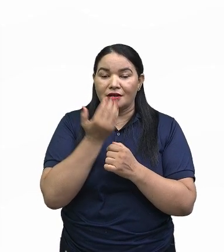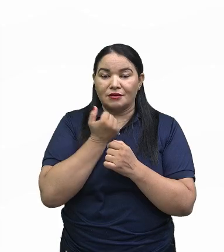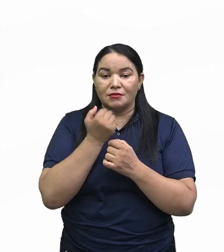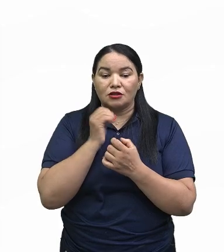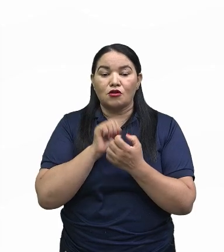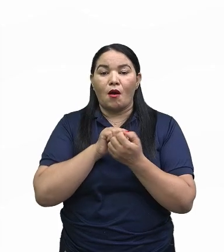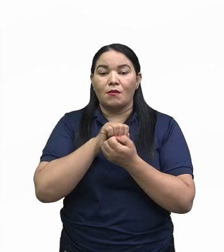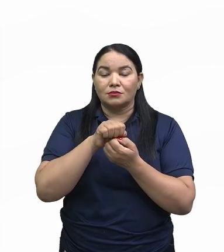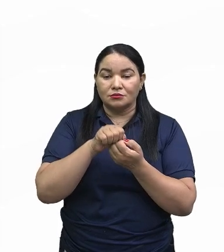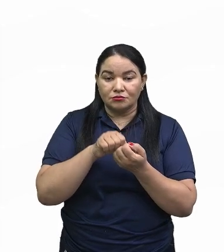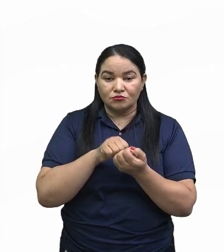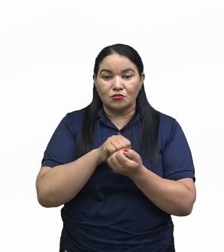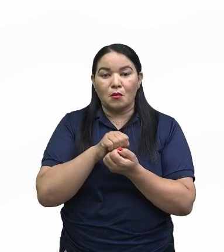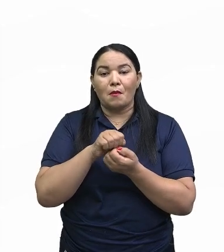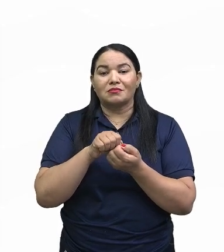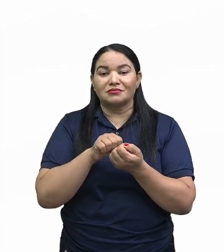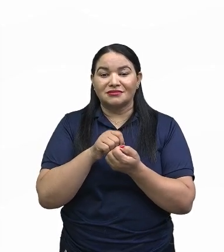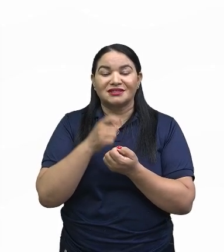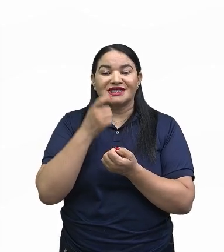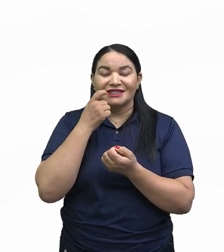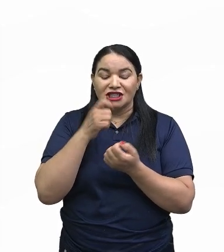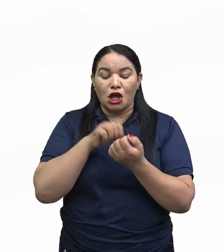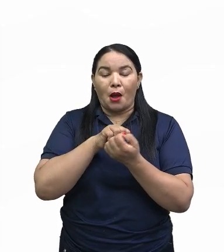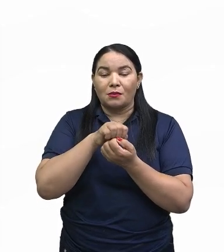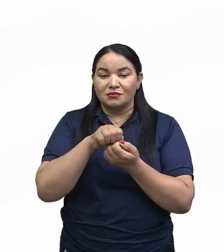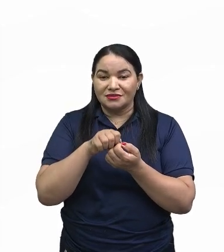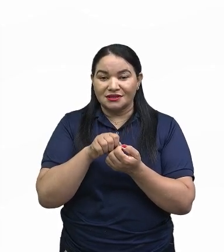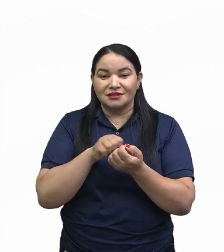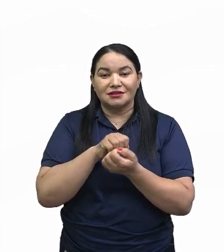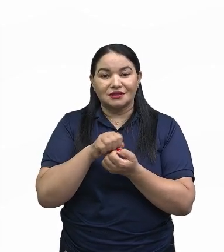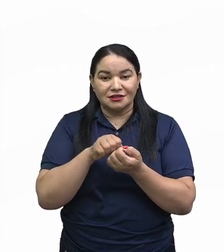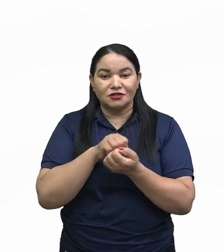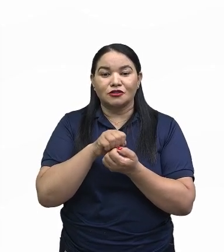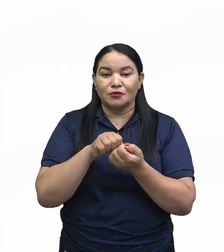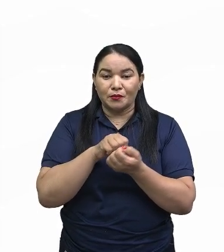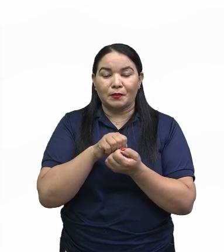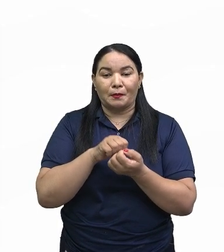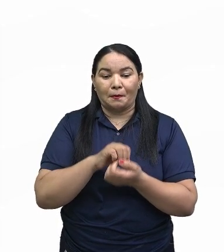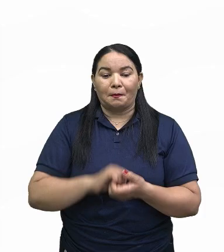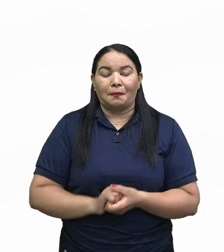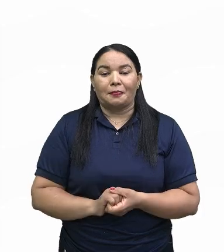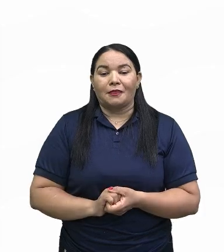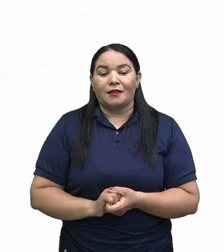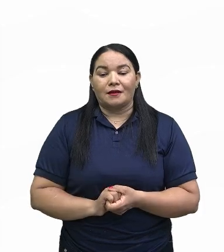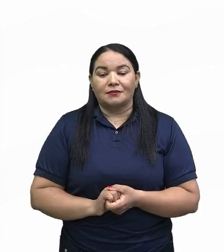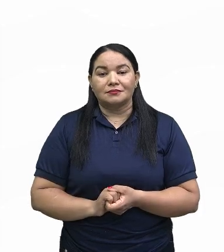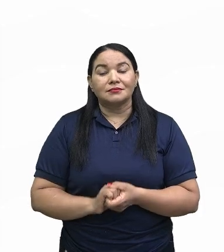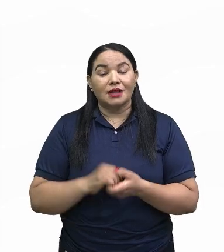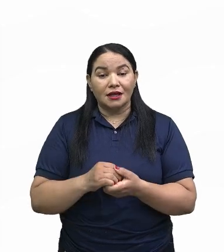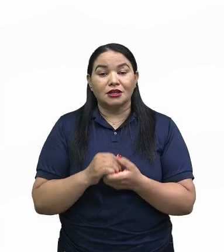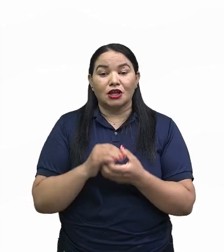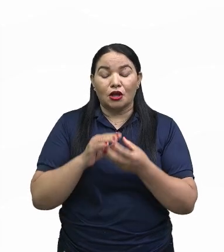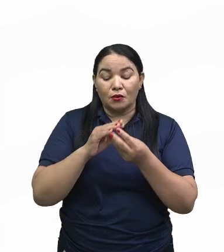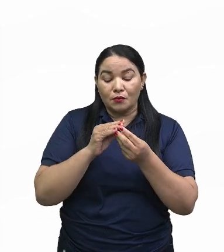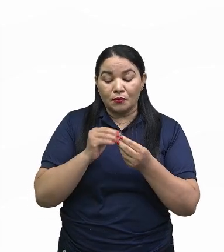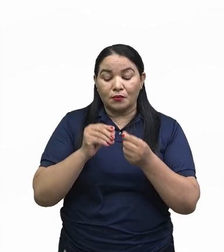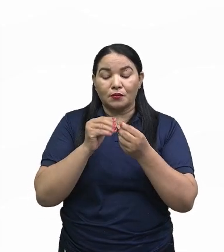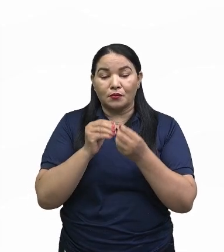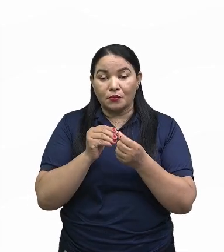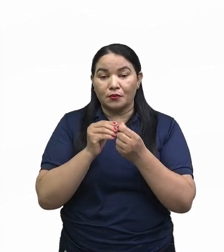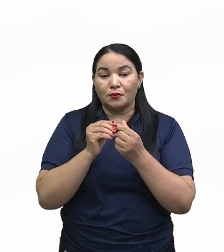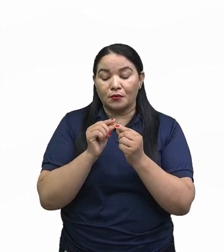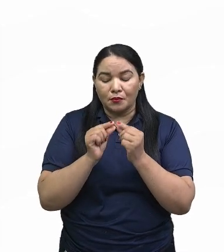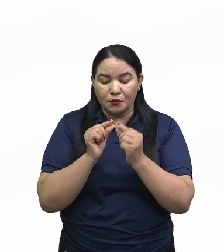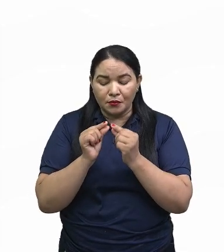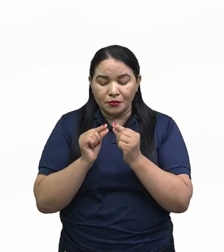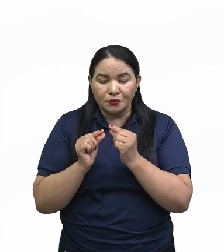gente usa ali os dentes para triturar, perfurar ou cortar esses alimentos, né? Para que eles se tornem ali porções menores.